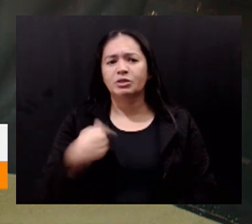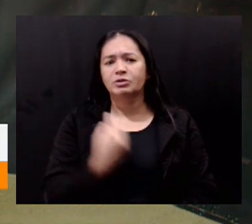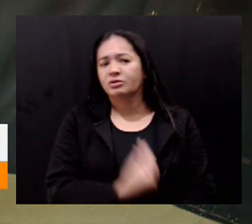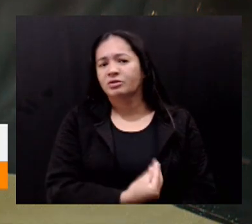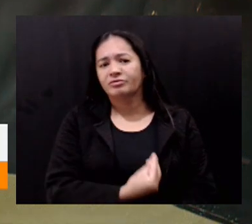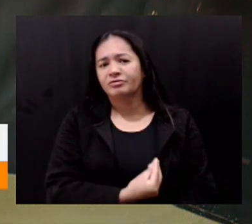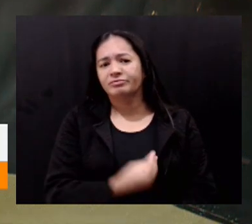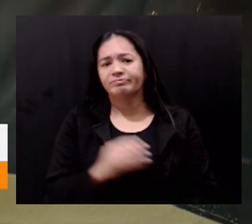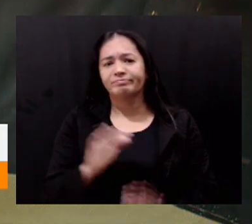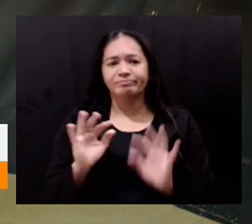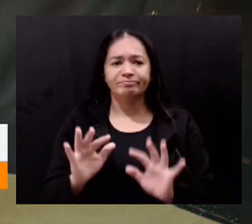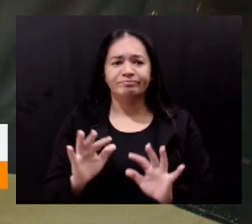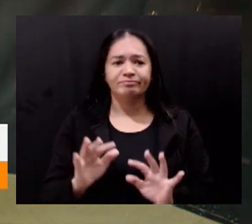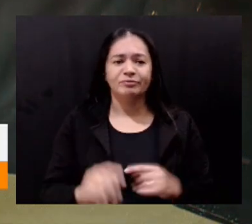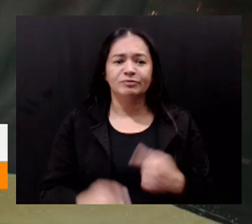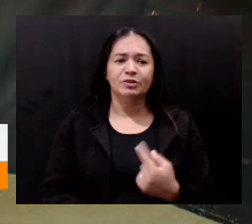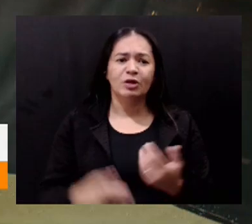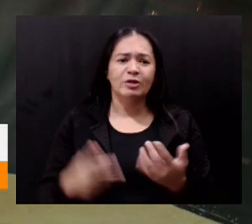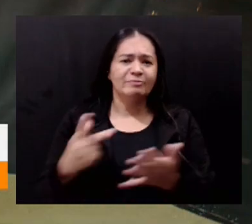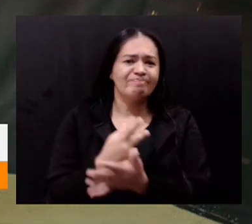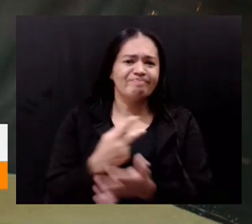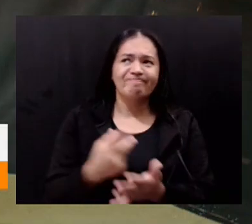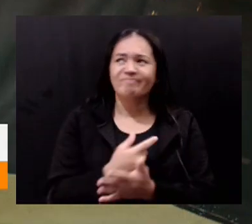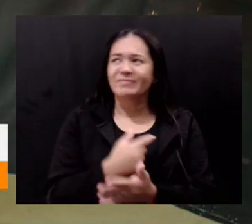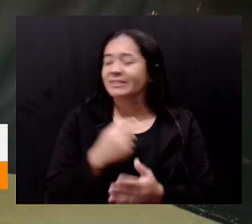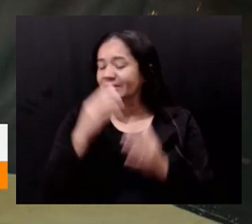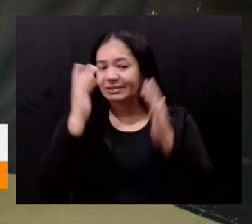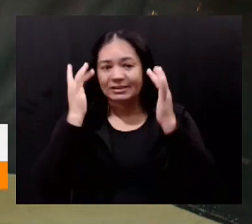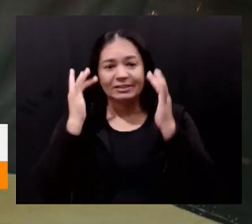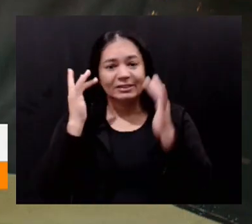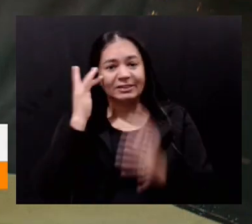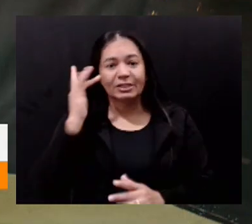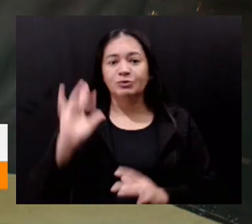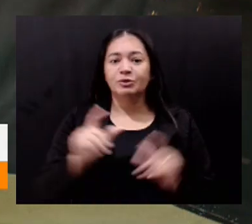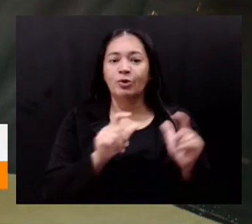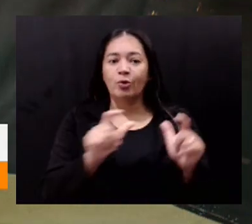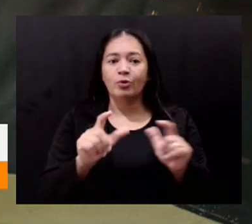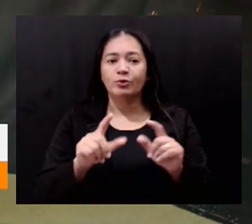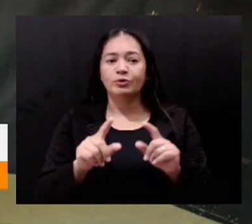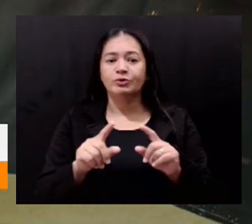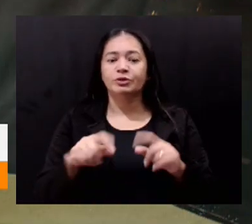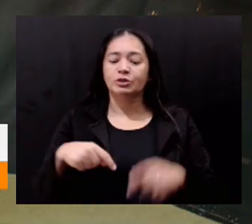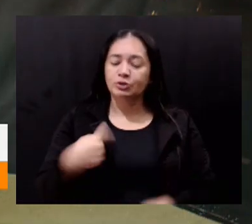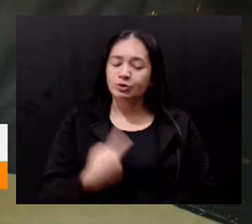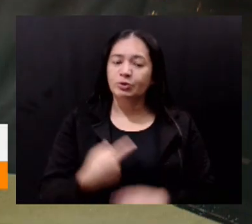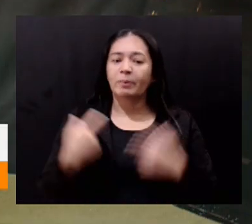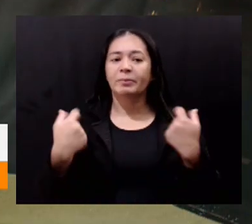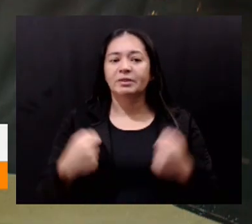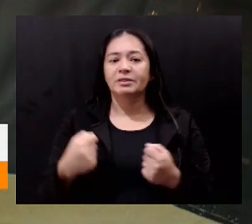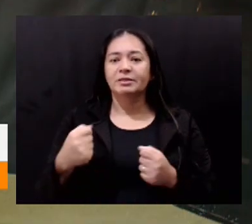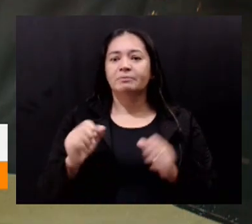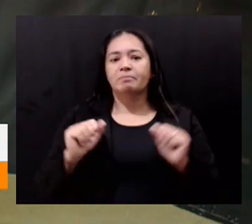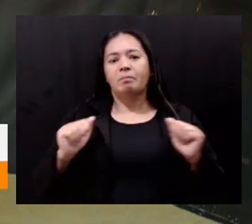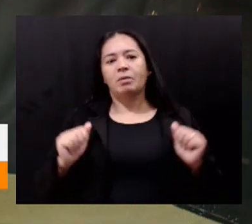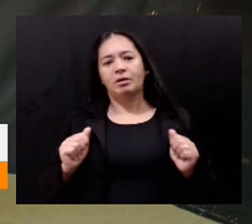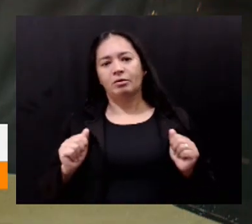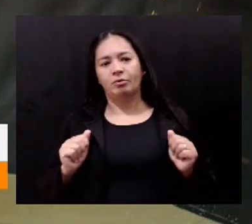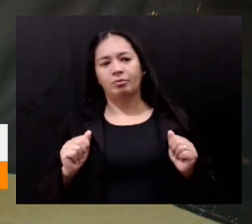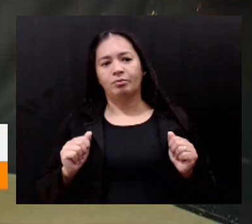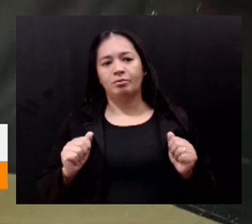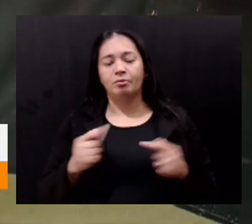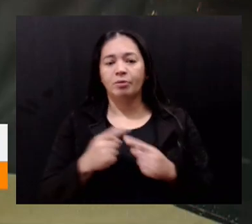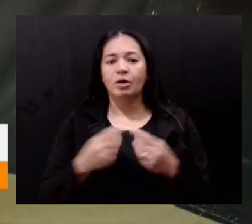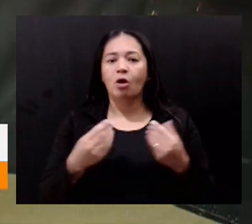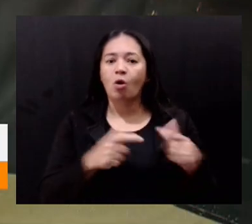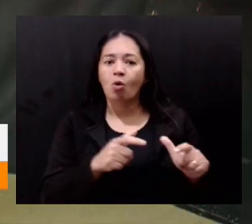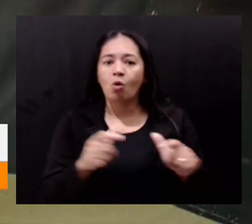estamos errando em algum ponto que a gente precisa puxar o freio de mão, porque eu não sei para onde nós vamos parar com essa correria